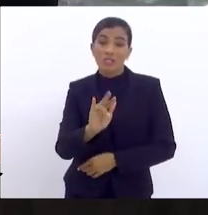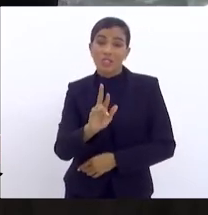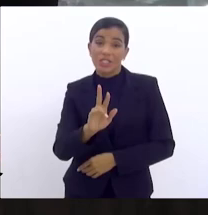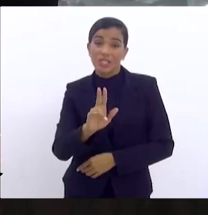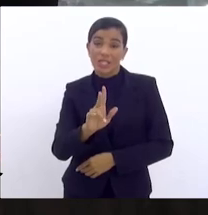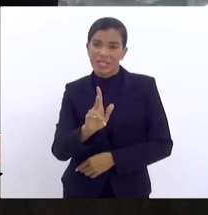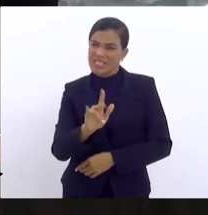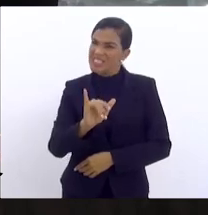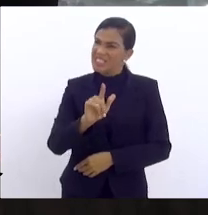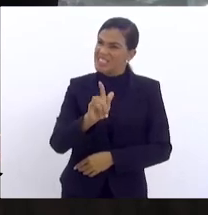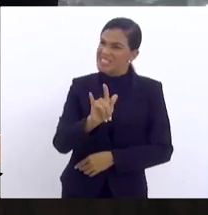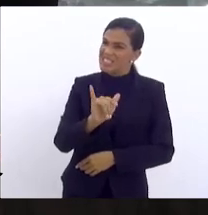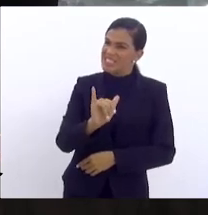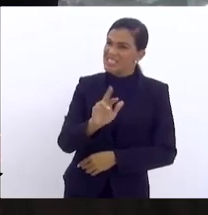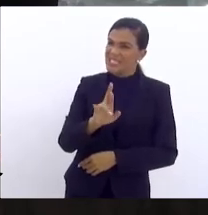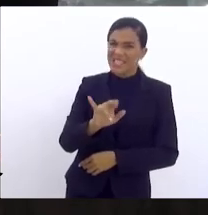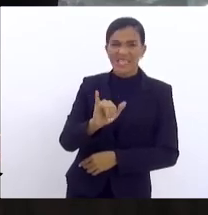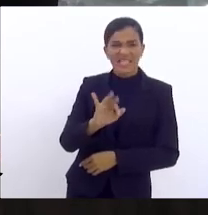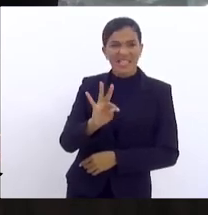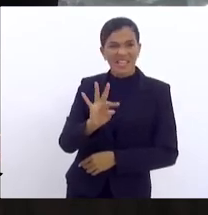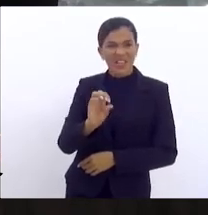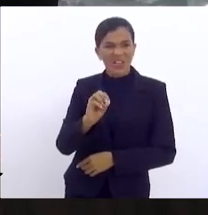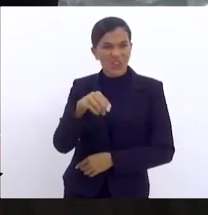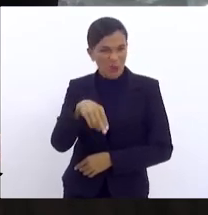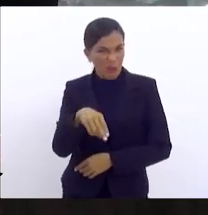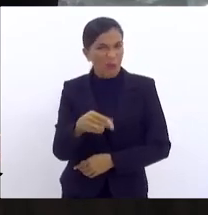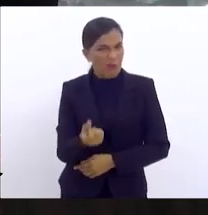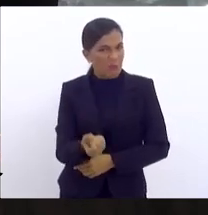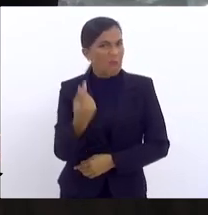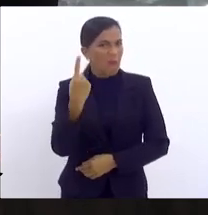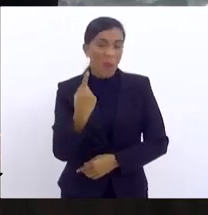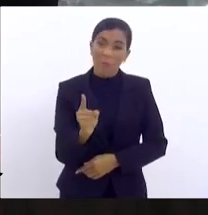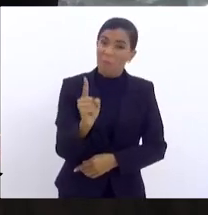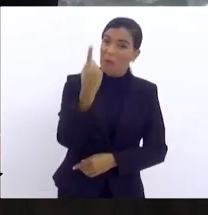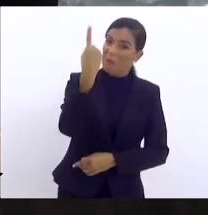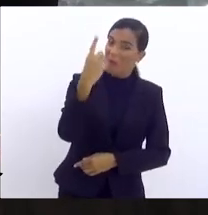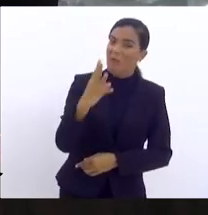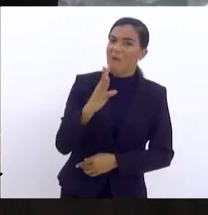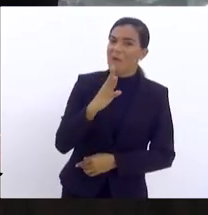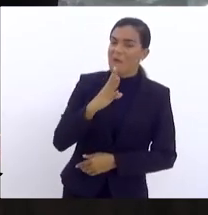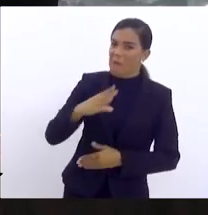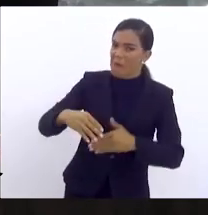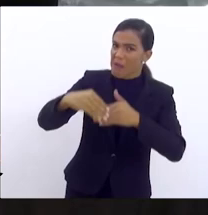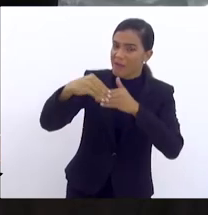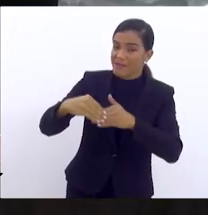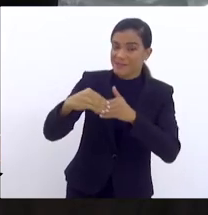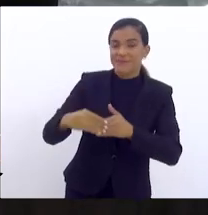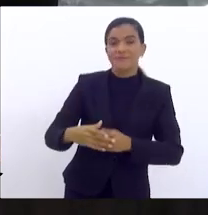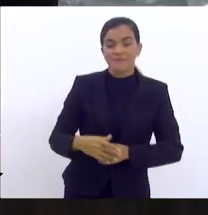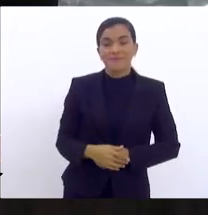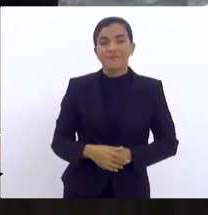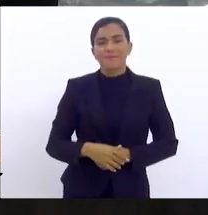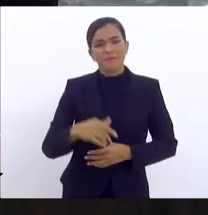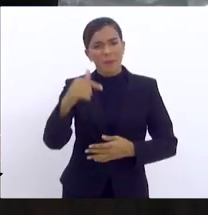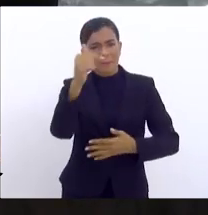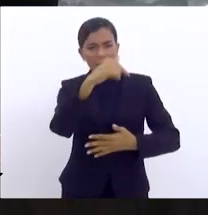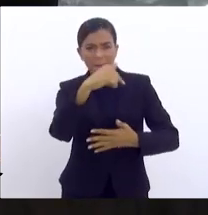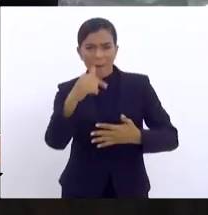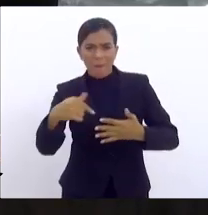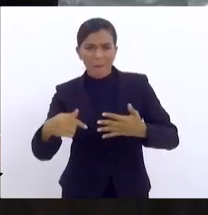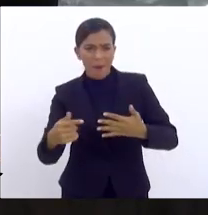nome diferente né acho que eu sou o primeiro que eu conheço genitor e os demais aqui enfrentaram